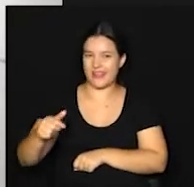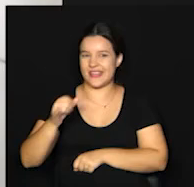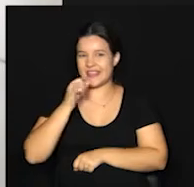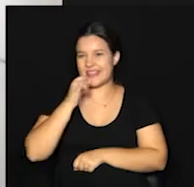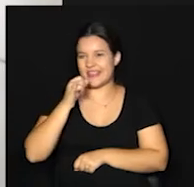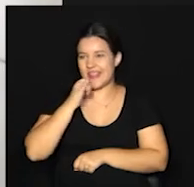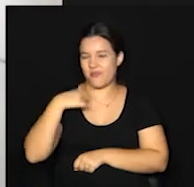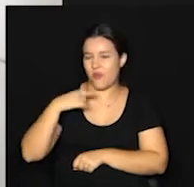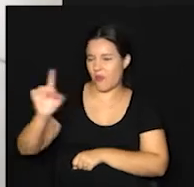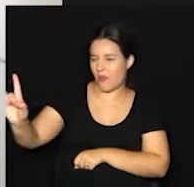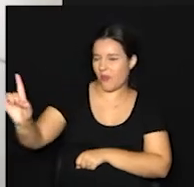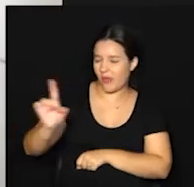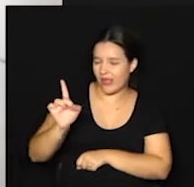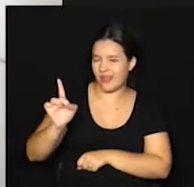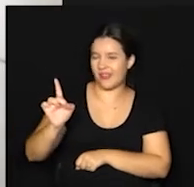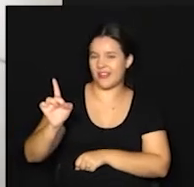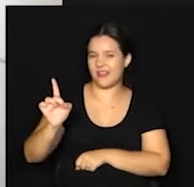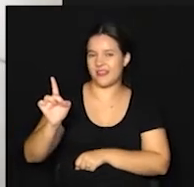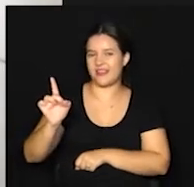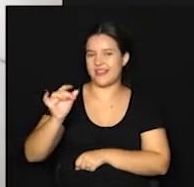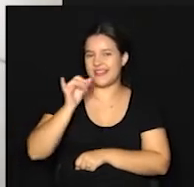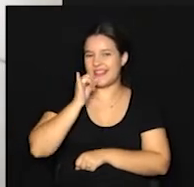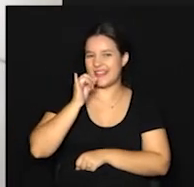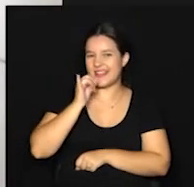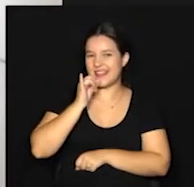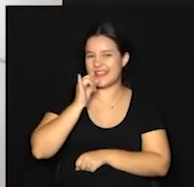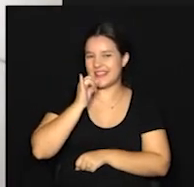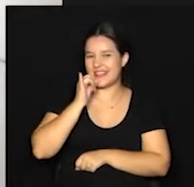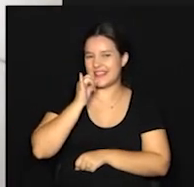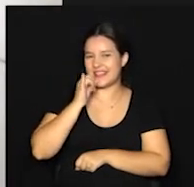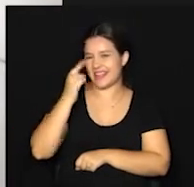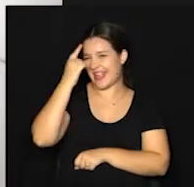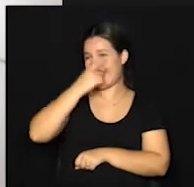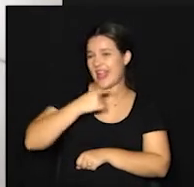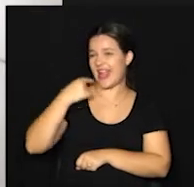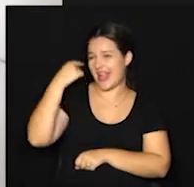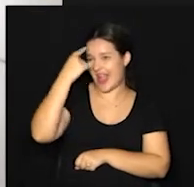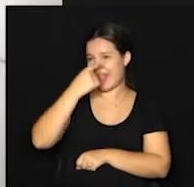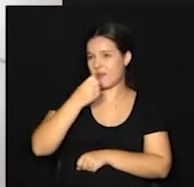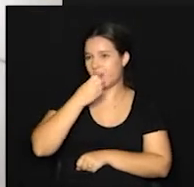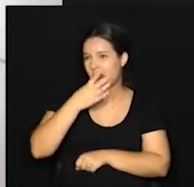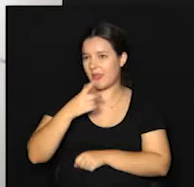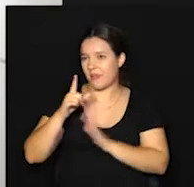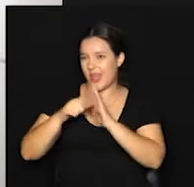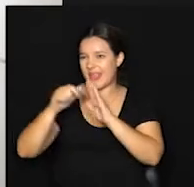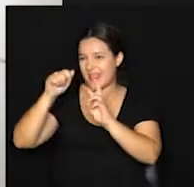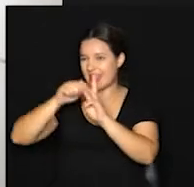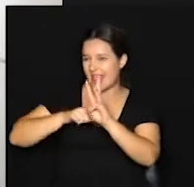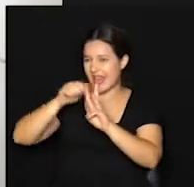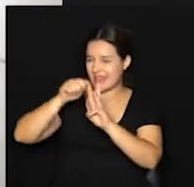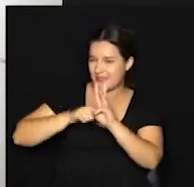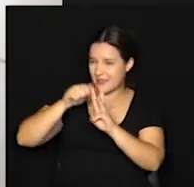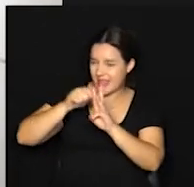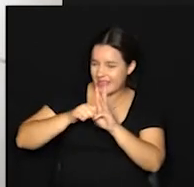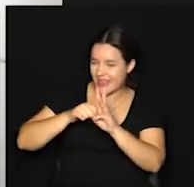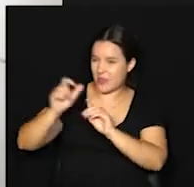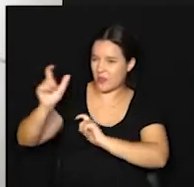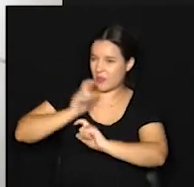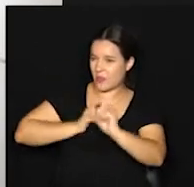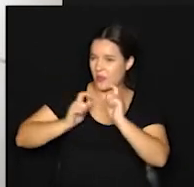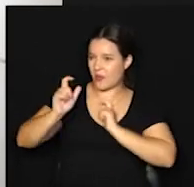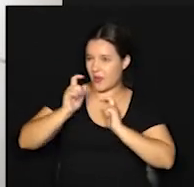estou aqui, eu vou fazer a carinha de bom moço e daqui 3 meses eu vou começar a mudar